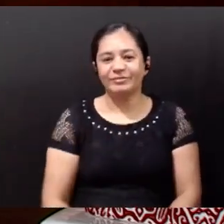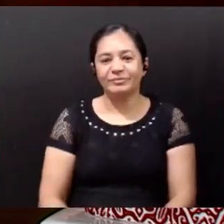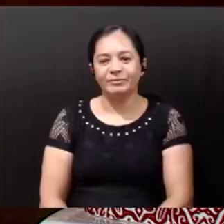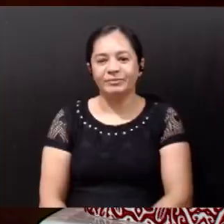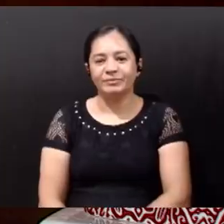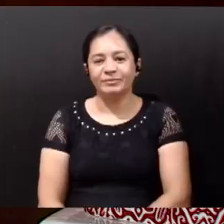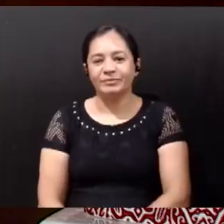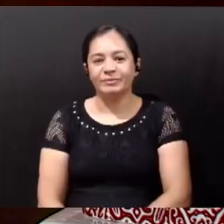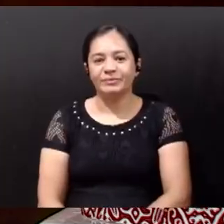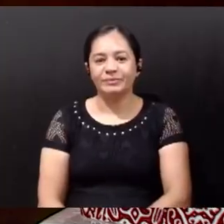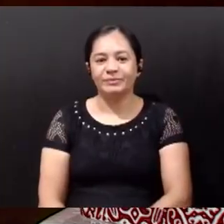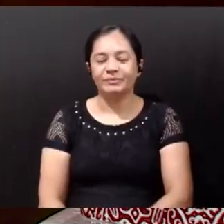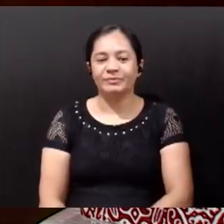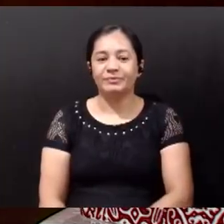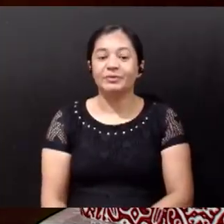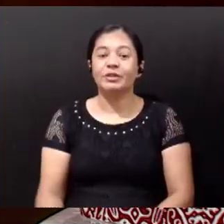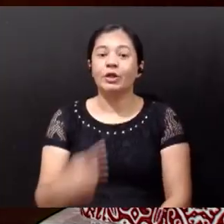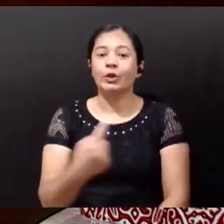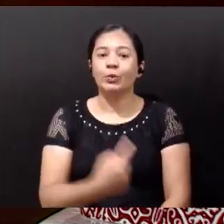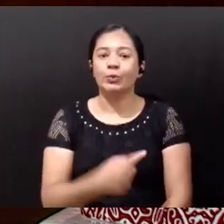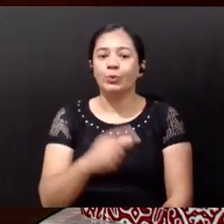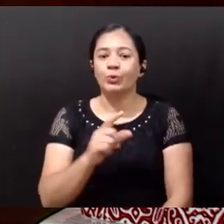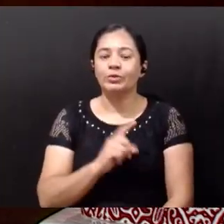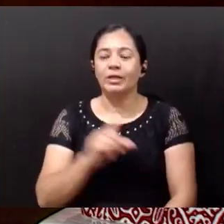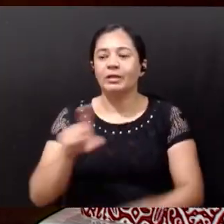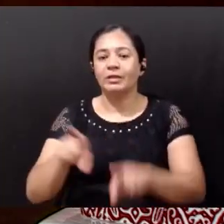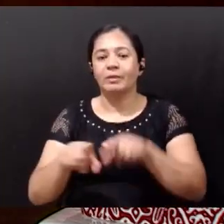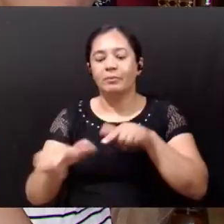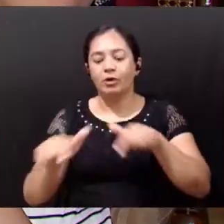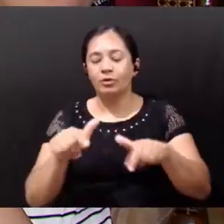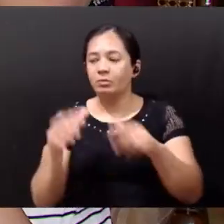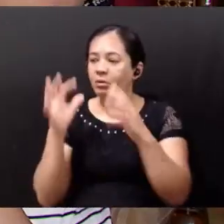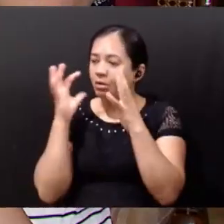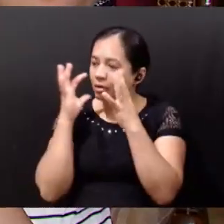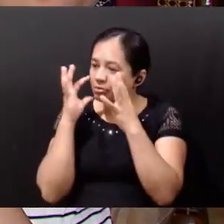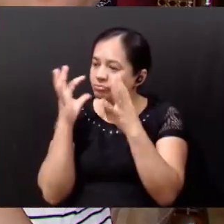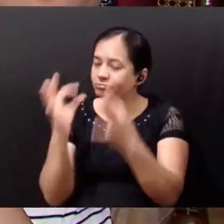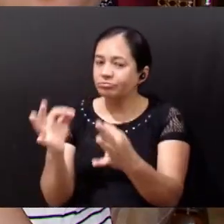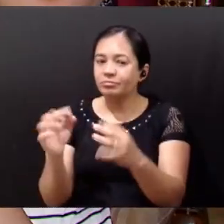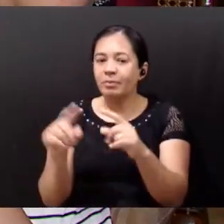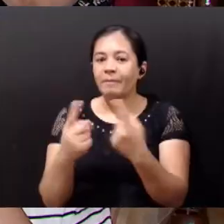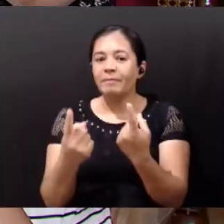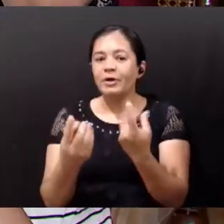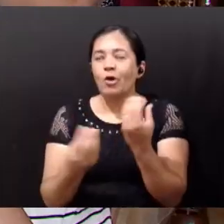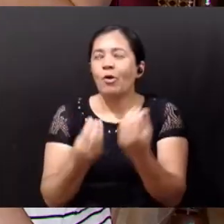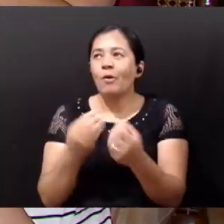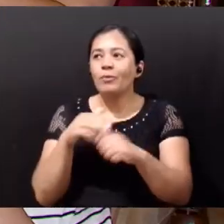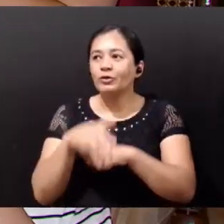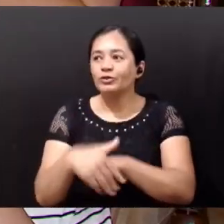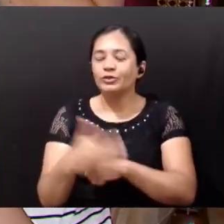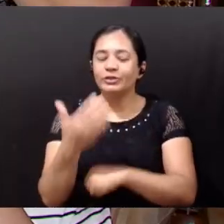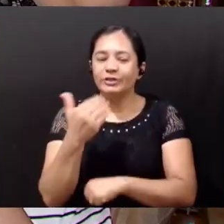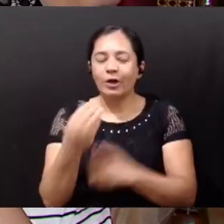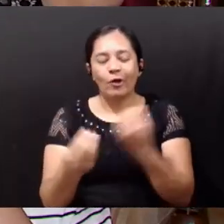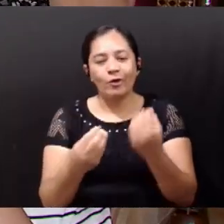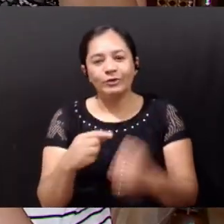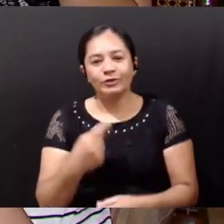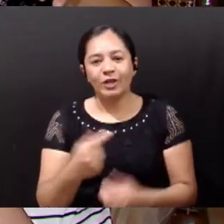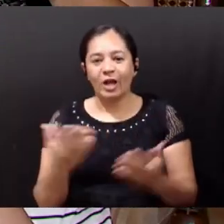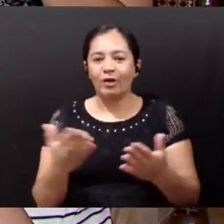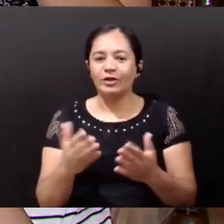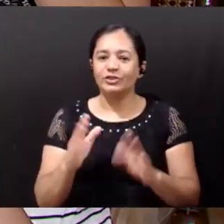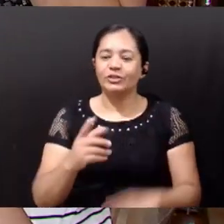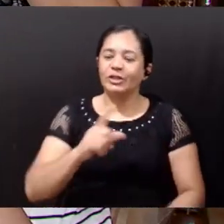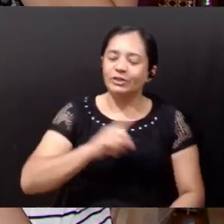também um trabalho de escuta, né? Mas e o jantar, como foi? Olha, agora a gente já tem a geladeira, temos